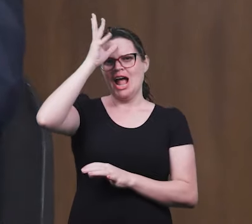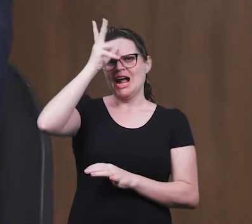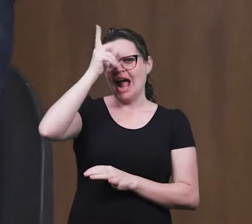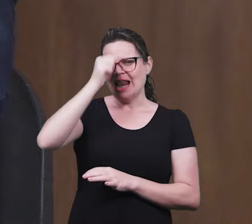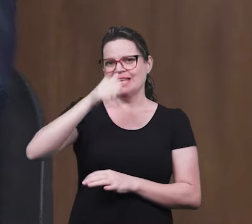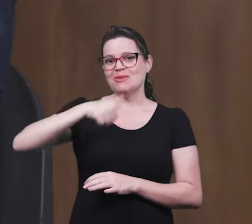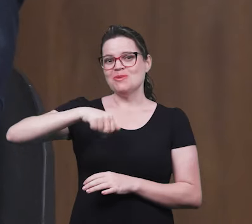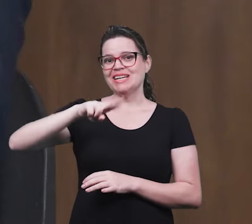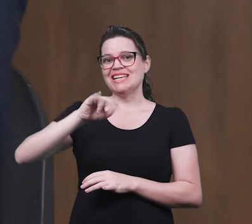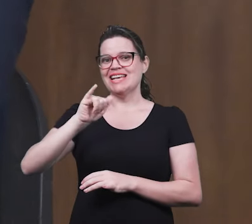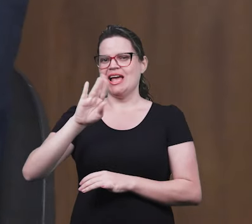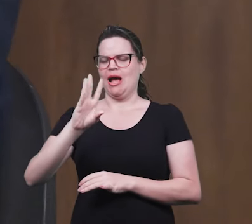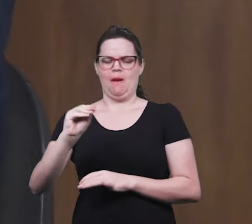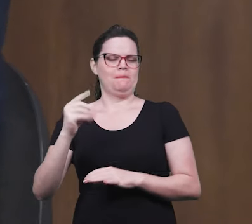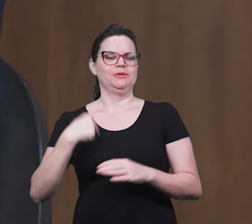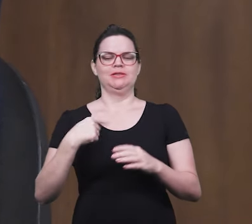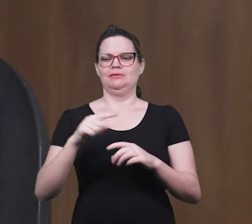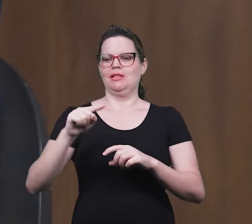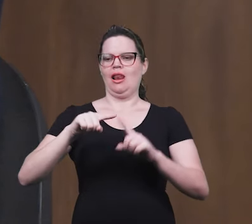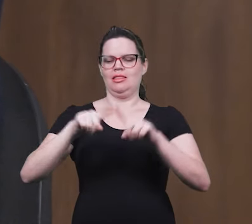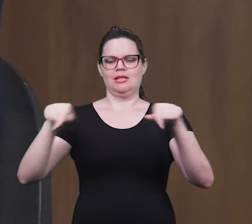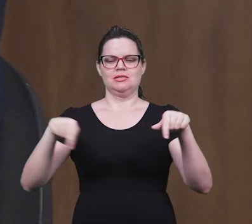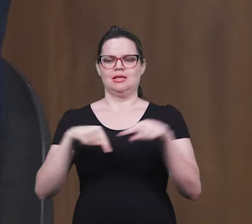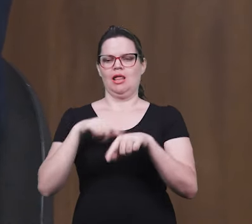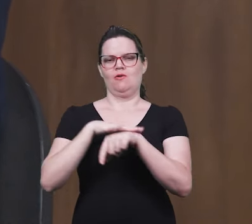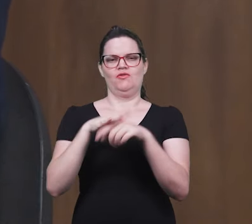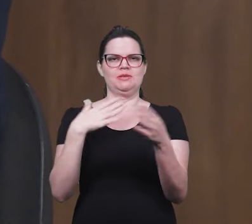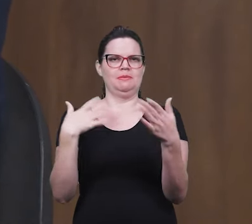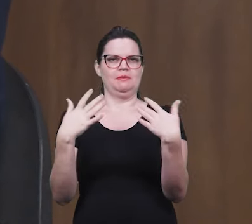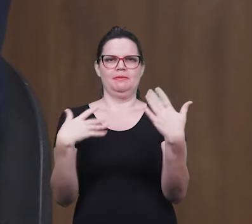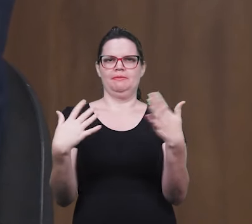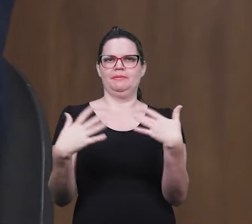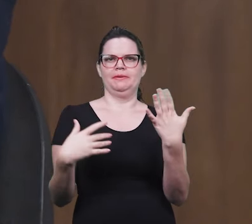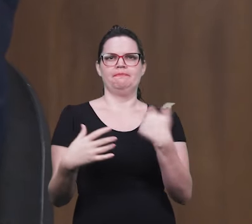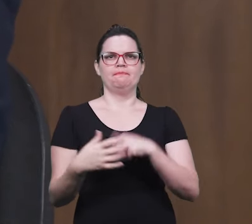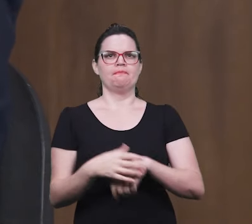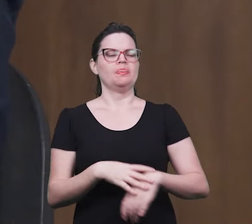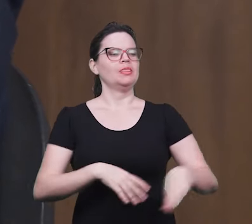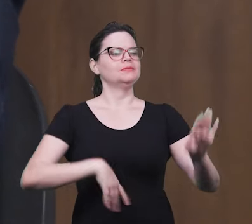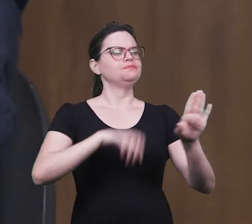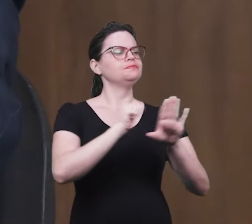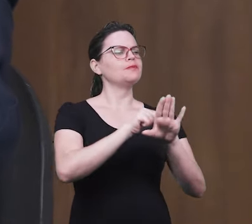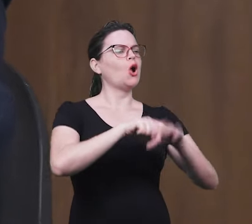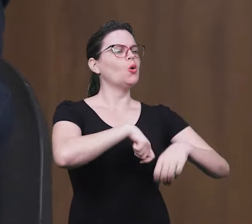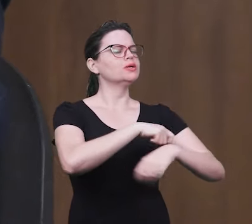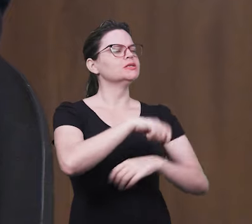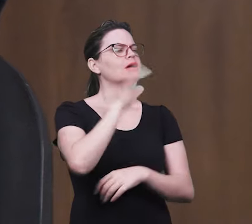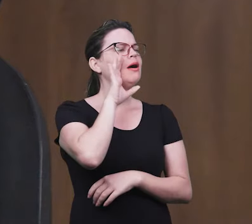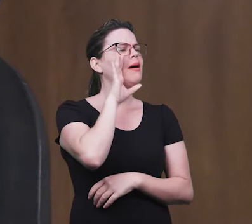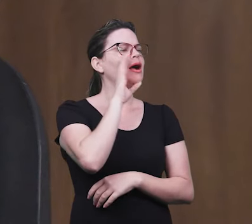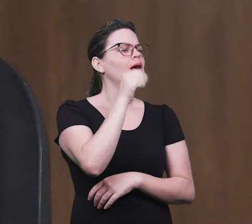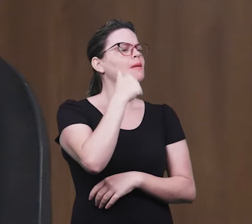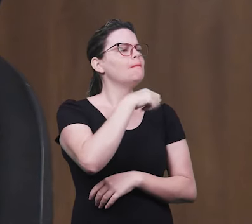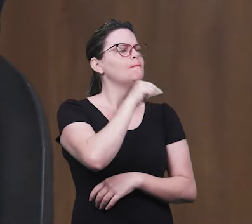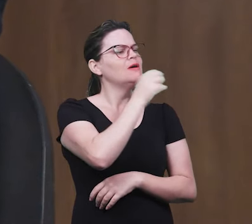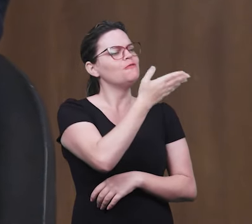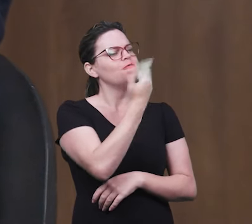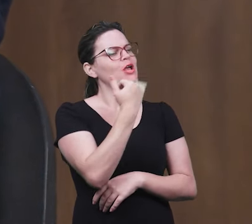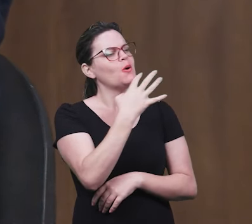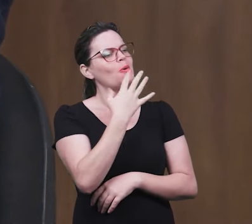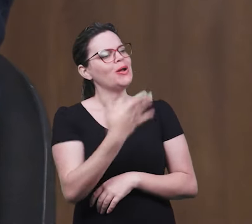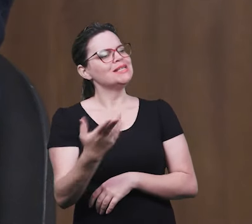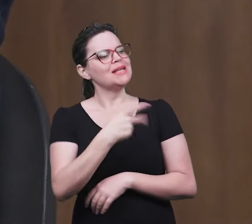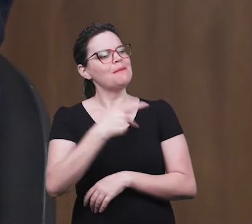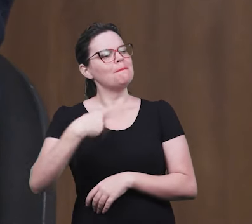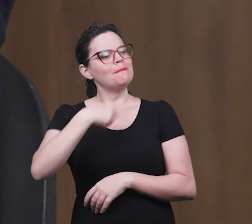tal. Nós estávamos na sala conversando ali e tal. Aí ele foi na cozinha e falou: Mãe, vem conhecer o pastor